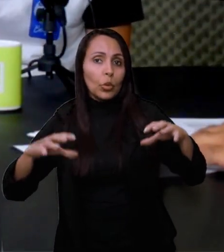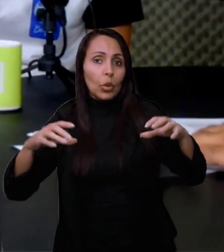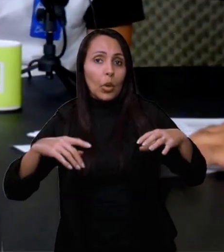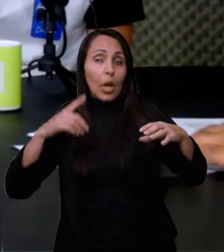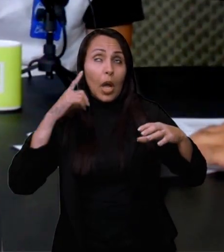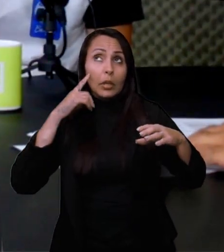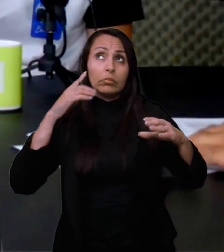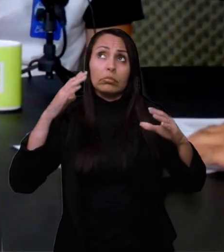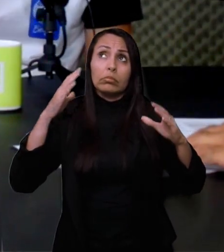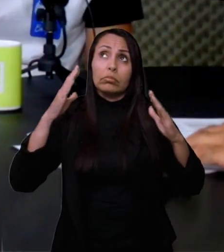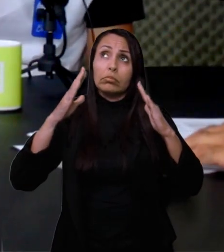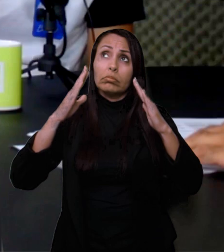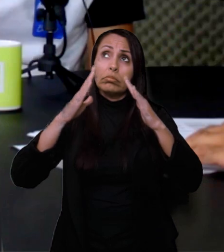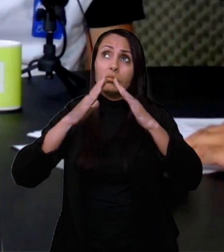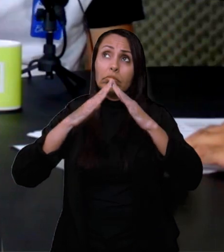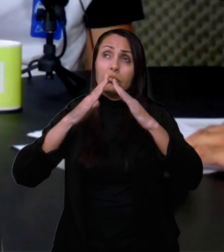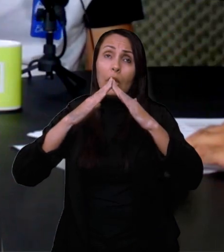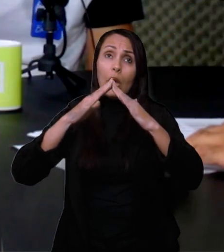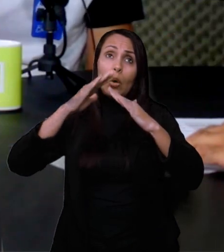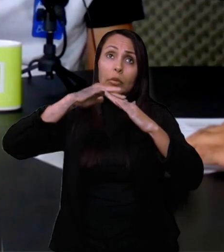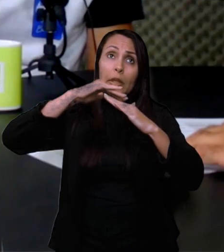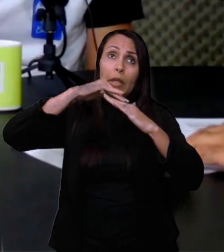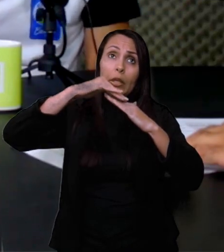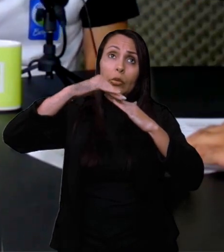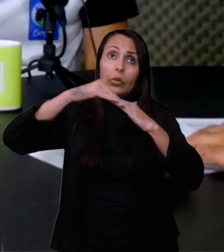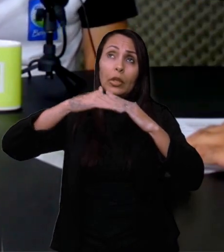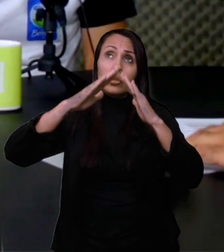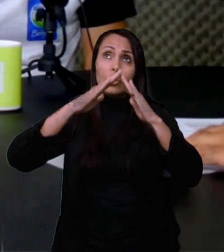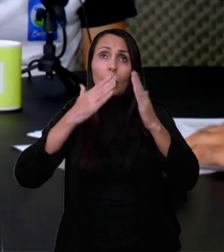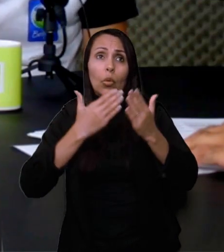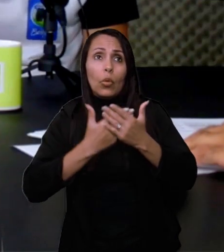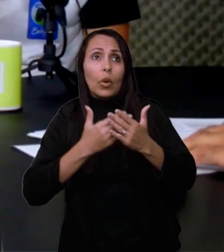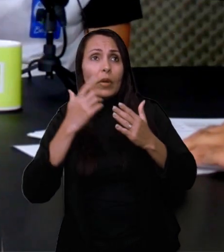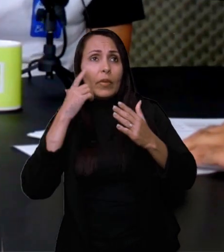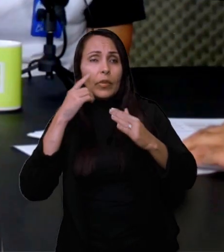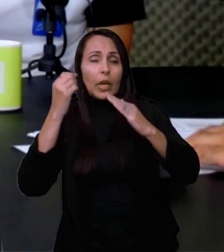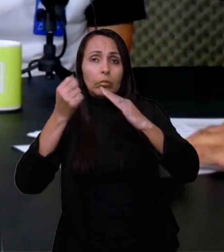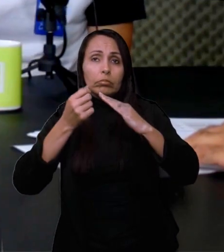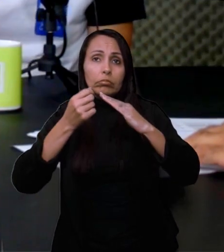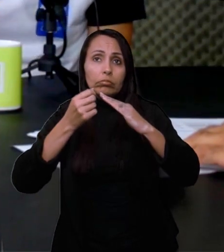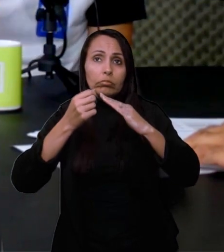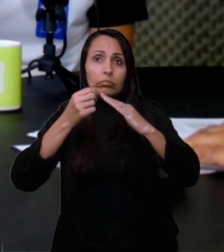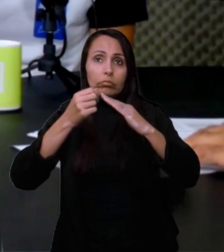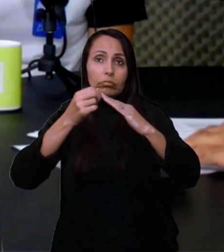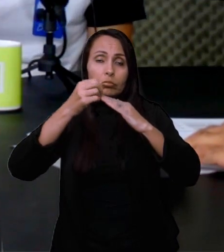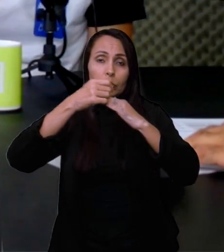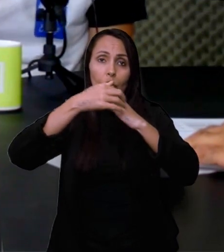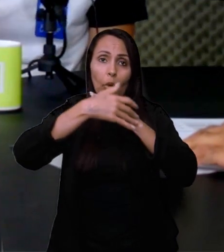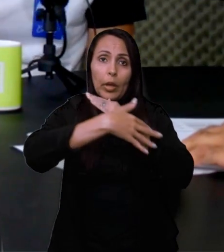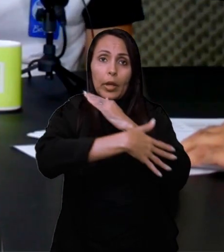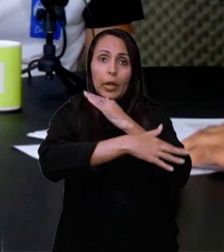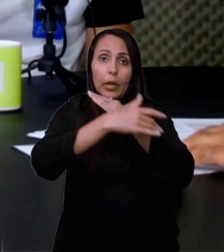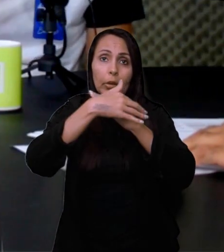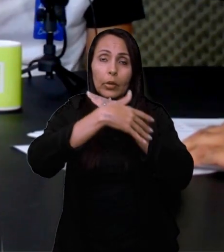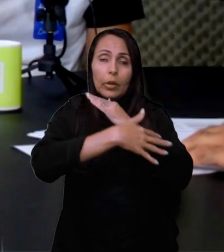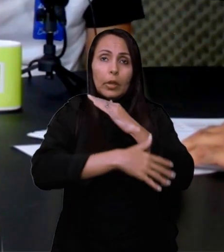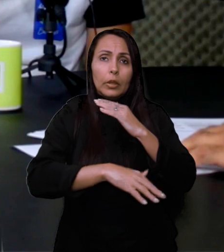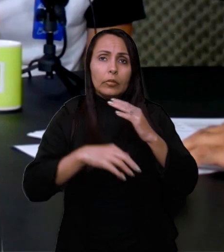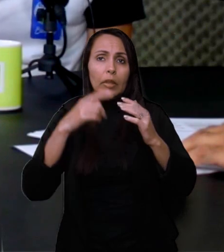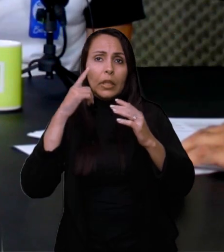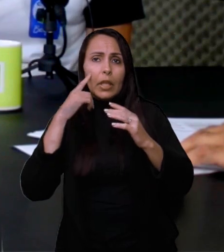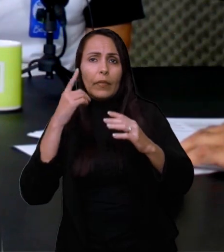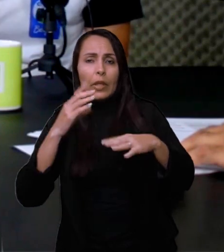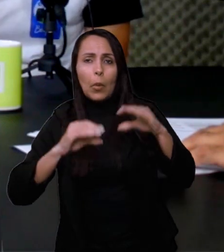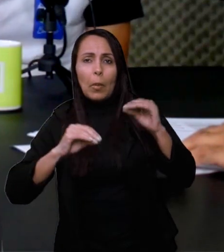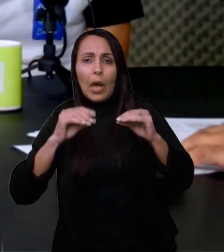escola vai ficar fazer aquela cachoeirinha bonitinha. Sim, sim. Vai levar aquele plásticozinho que é leve de um papelzinho de